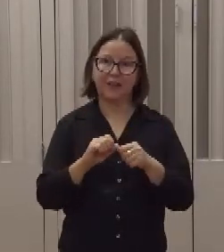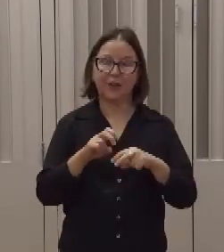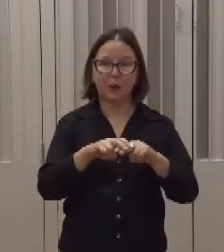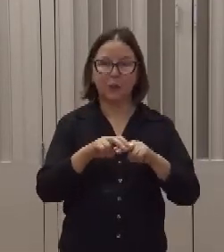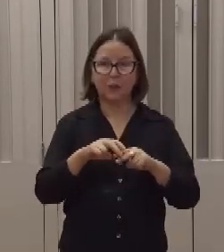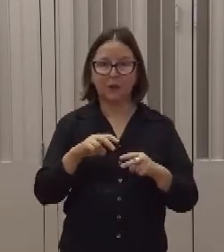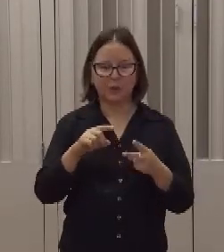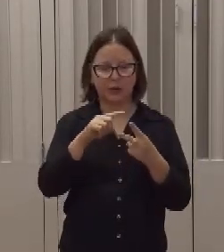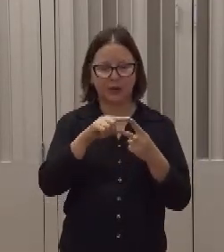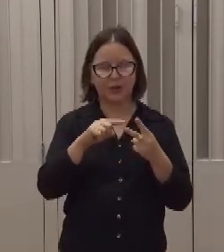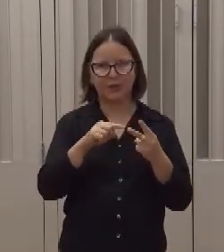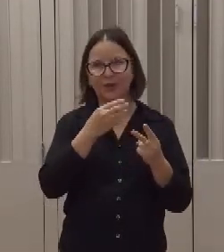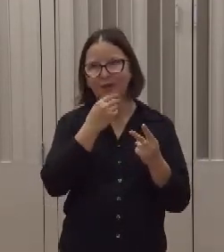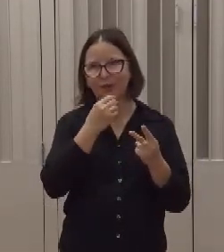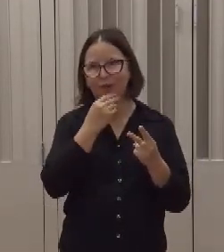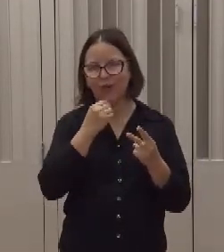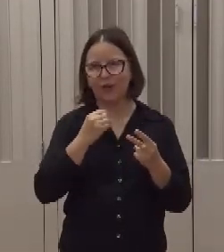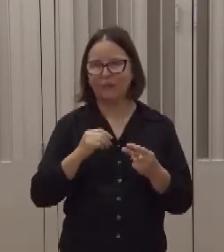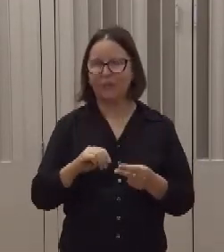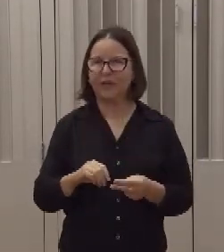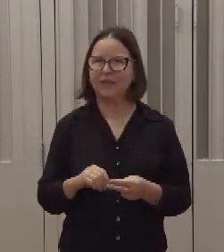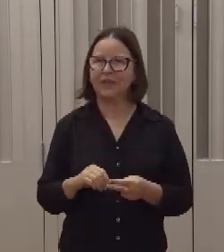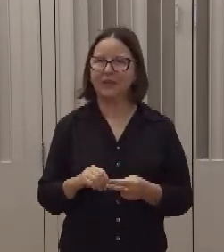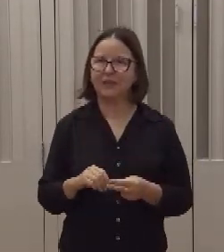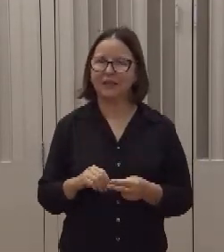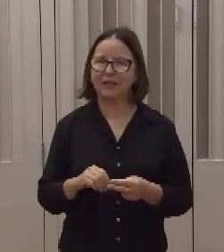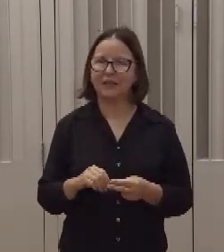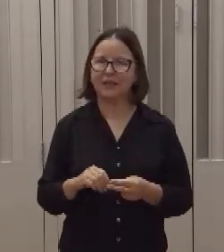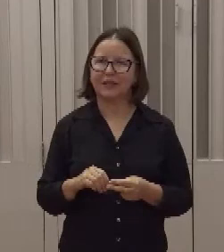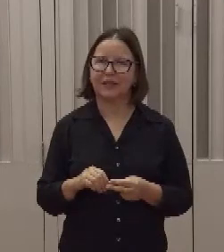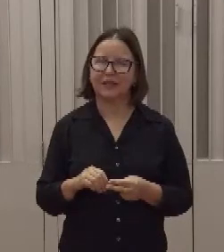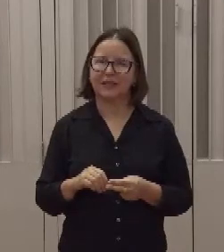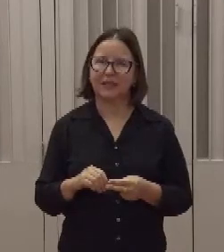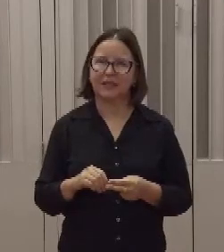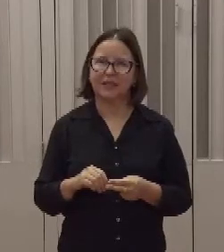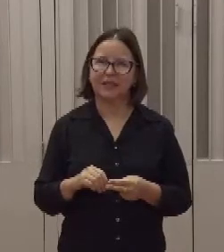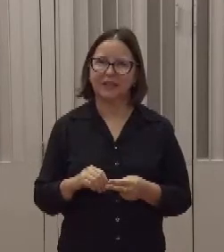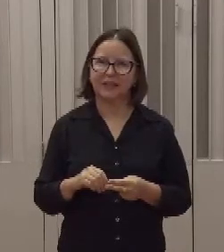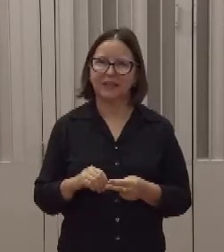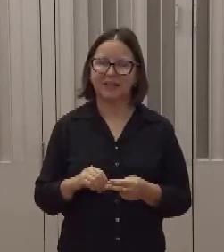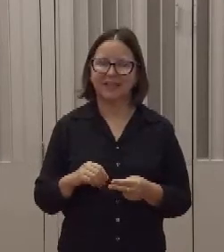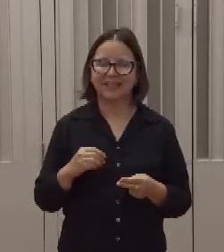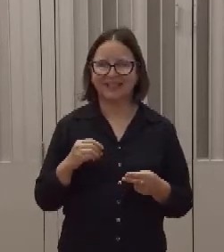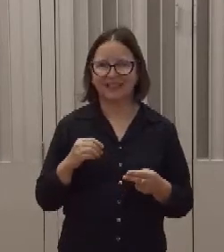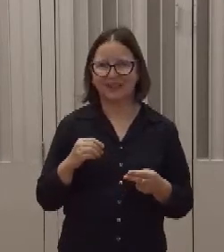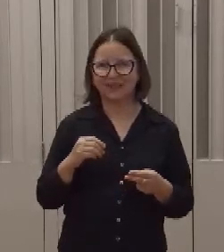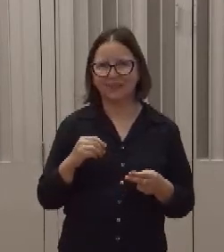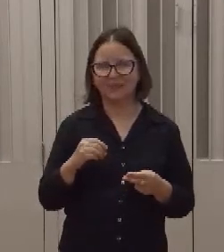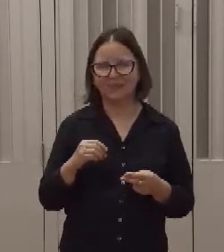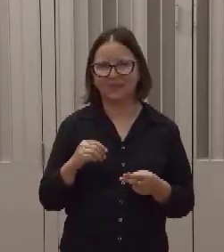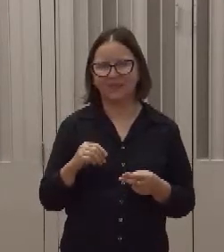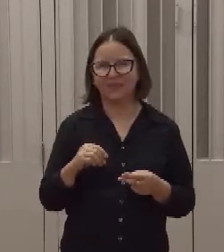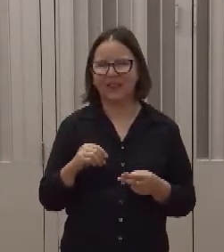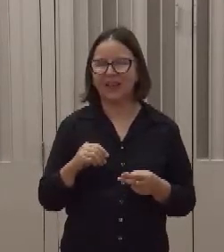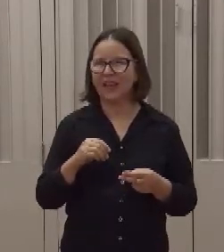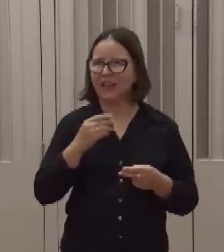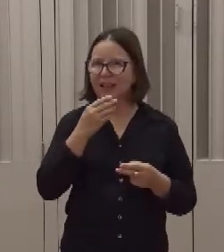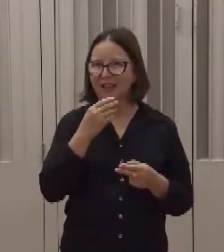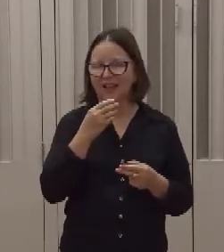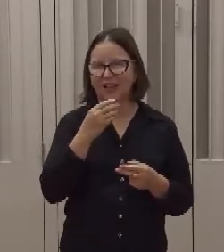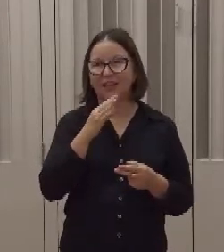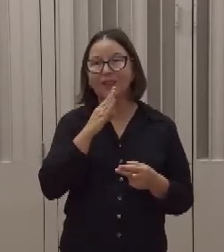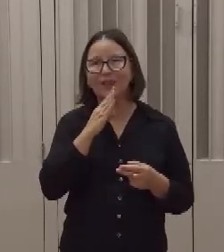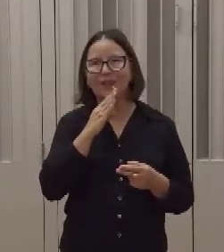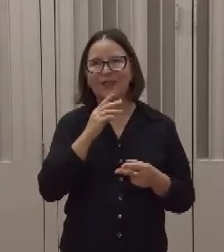2 homens que haviam ouvido falar de Samuel Morse, aquele que deu o nome para o código Morse, que a gente conhece até